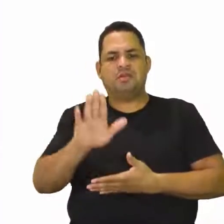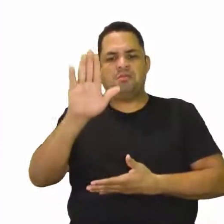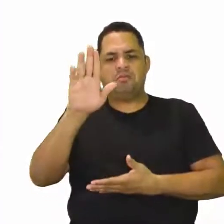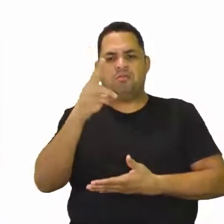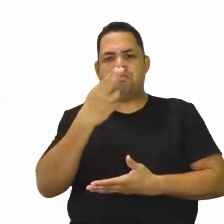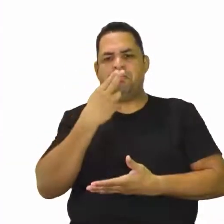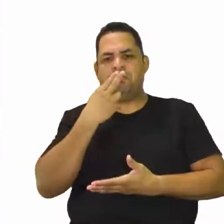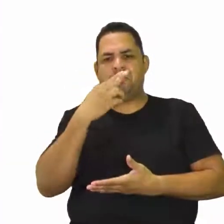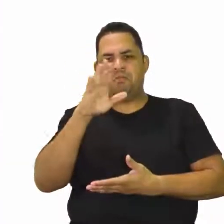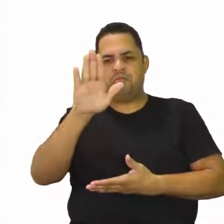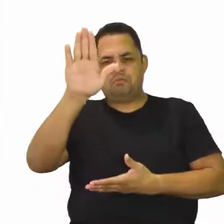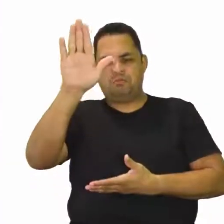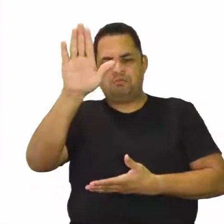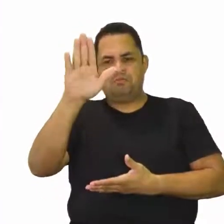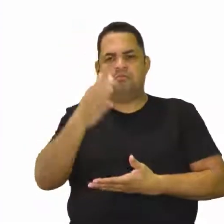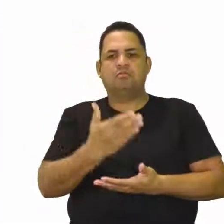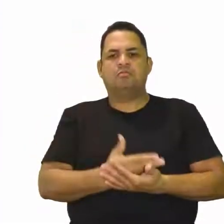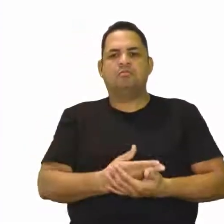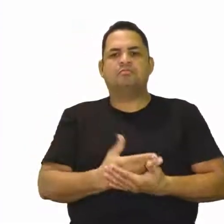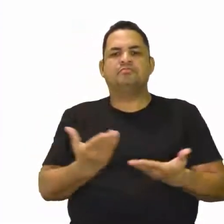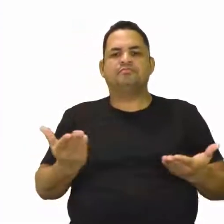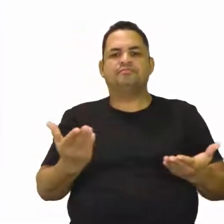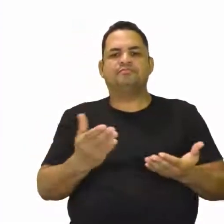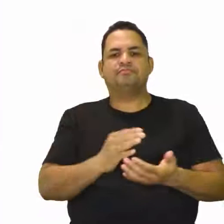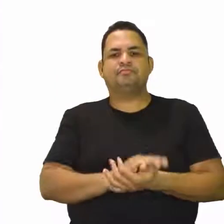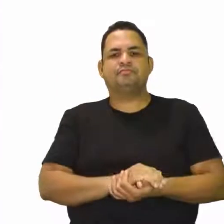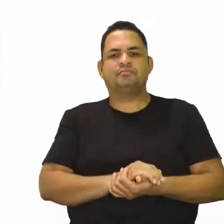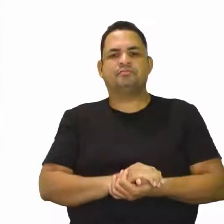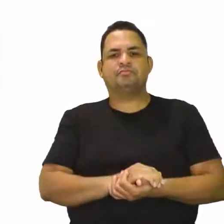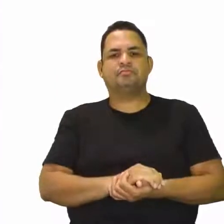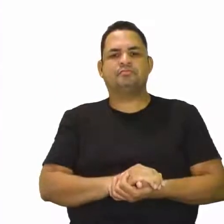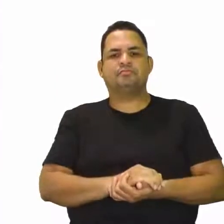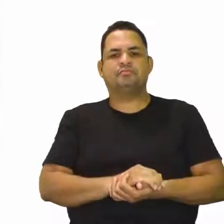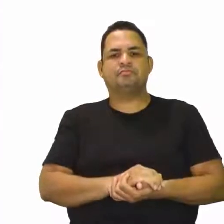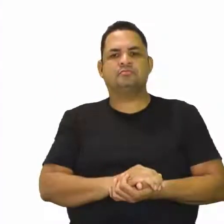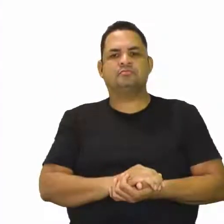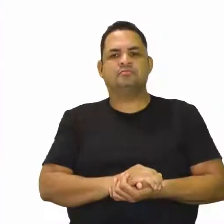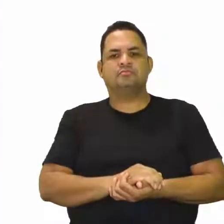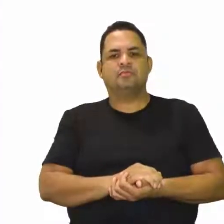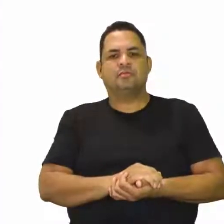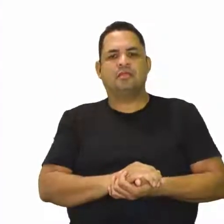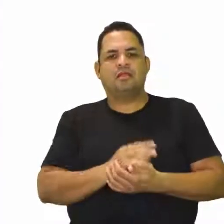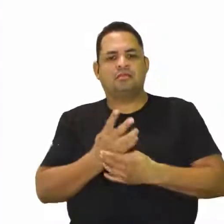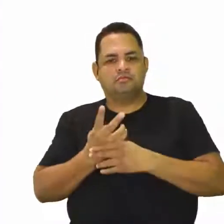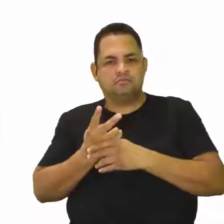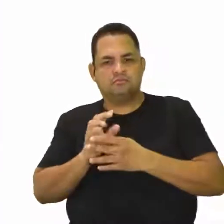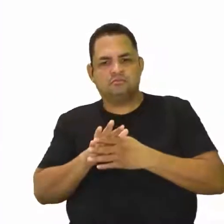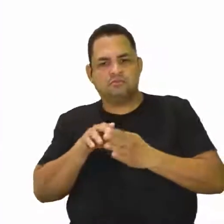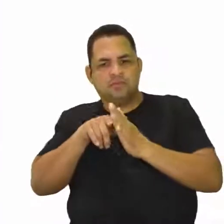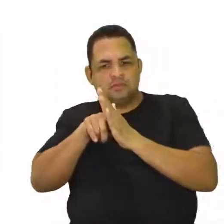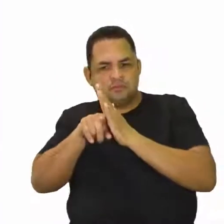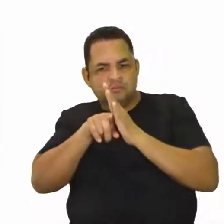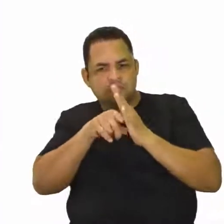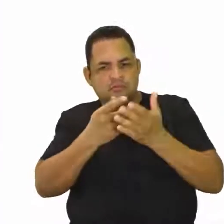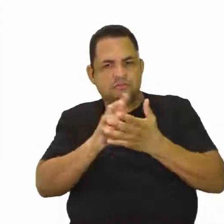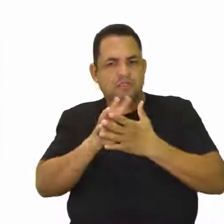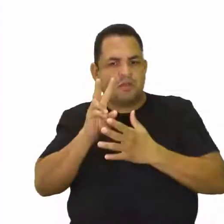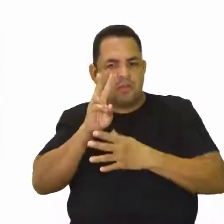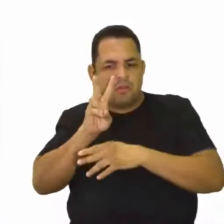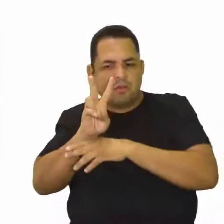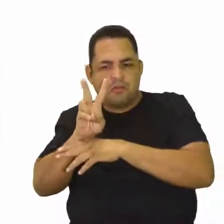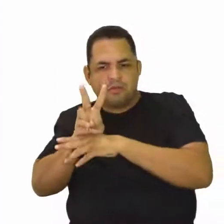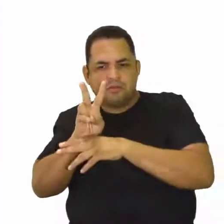Hitler. A salvação vem de Hitler. E ele vistoriando a tropa, passando por ele. E